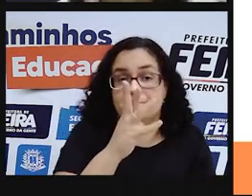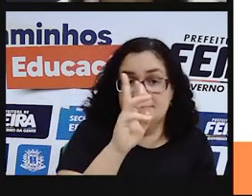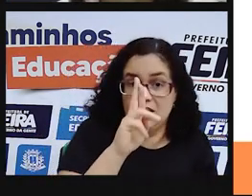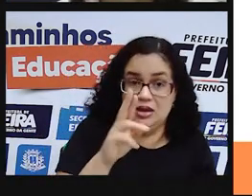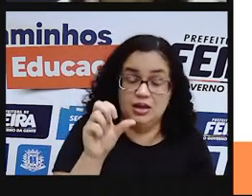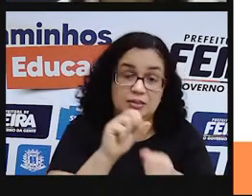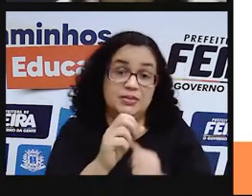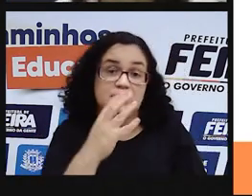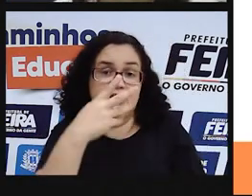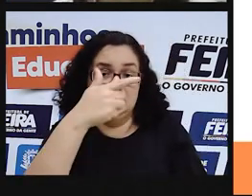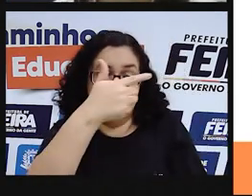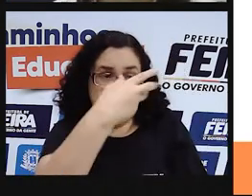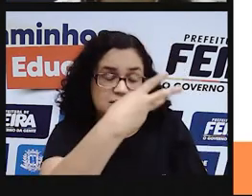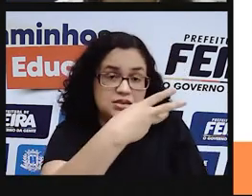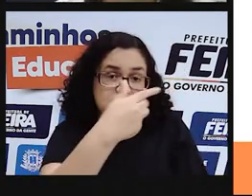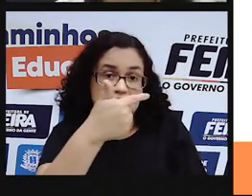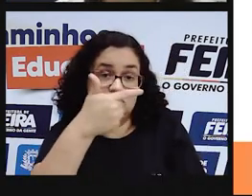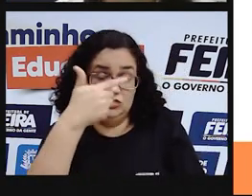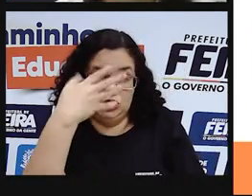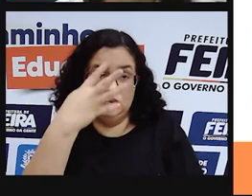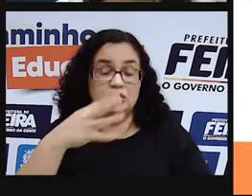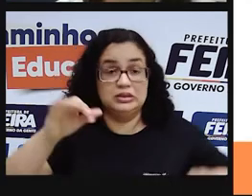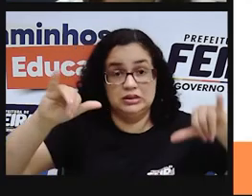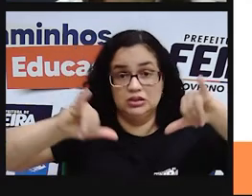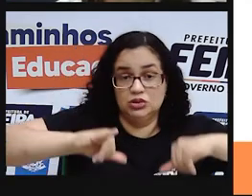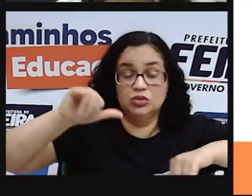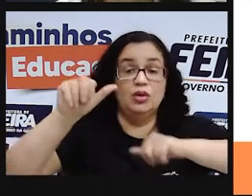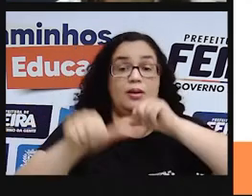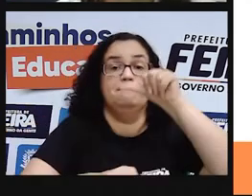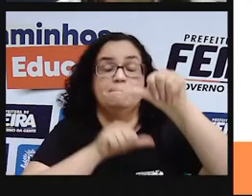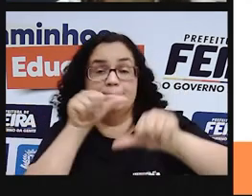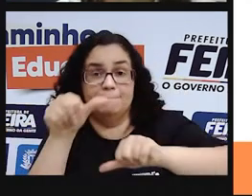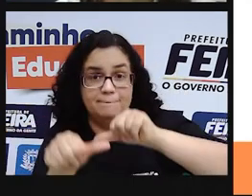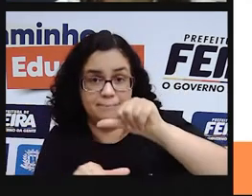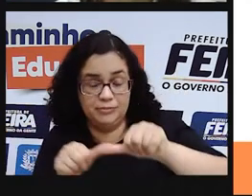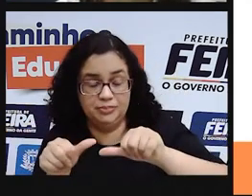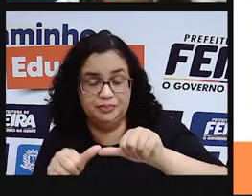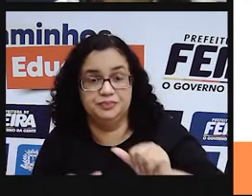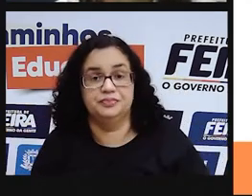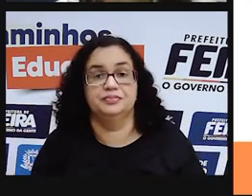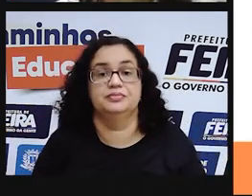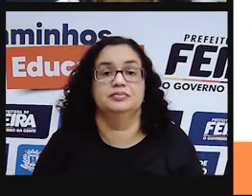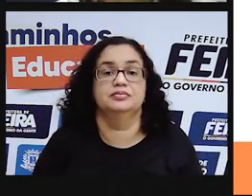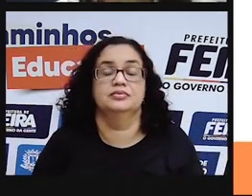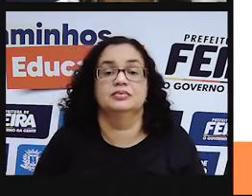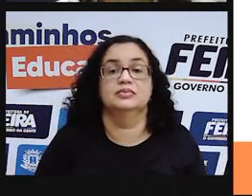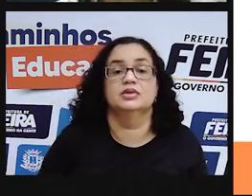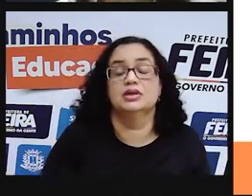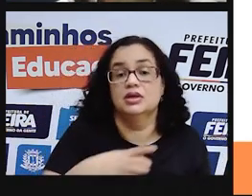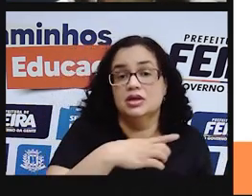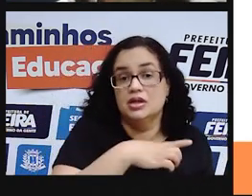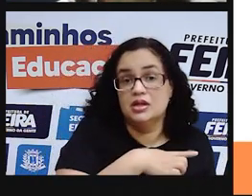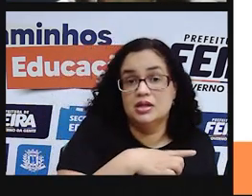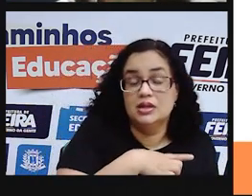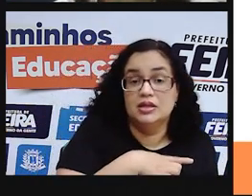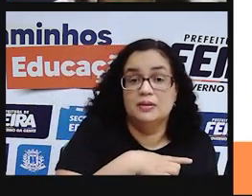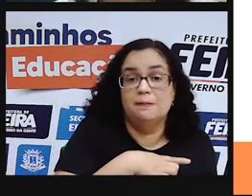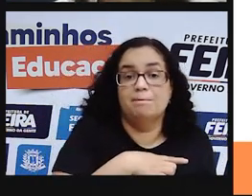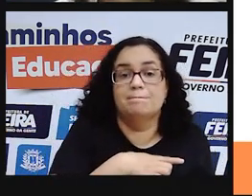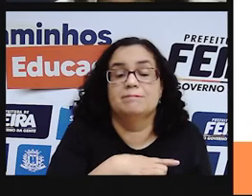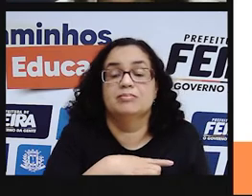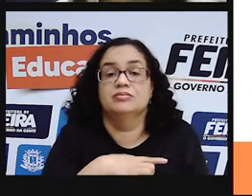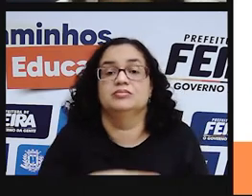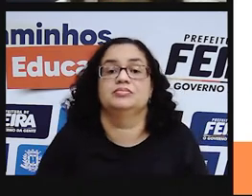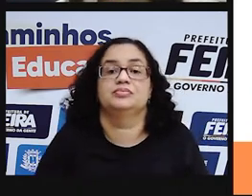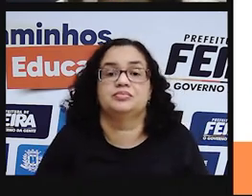br-324 e atualmente leva em sofrendo com ações imobiliárias irregulares um fator Extra atingiu